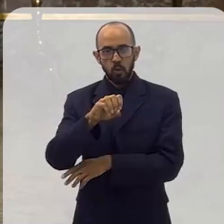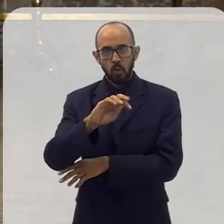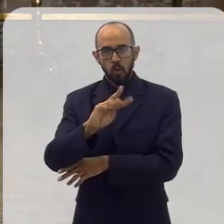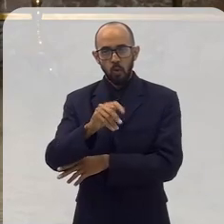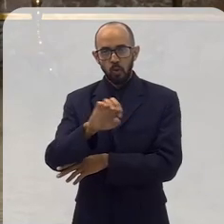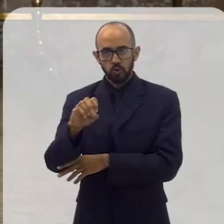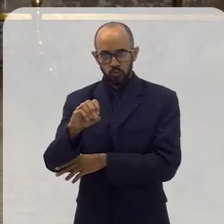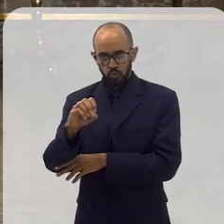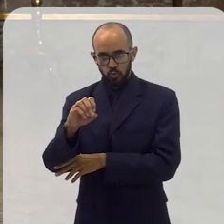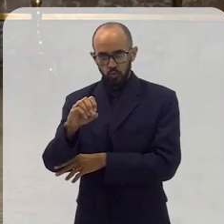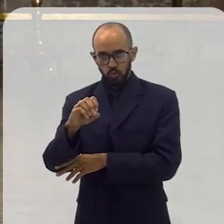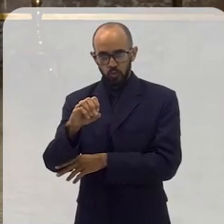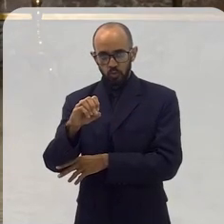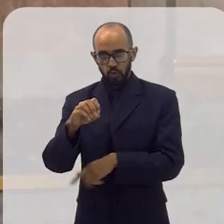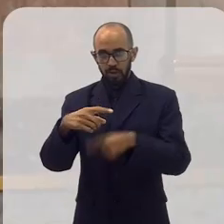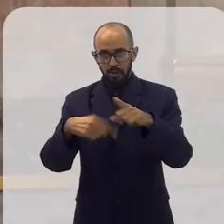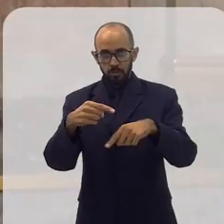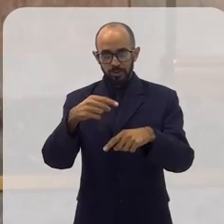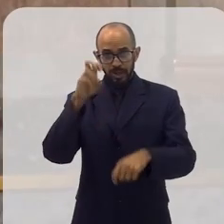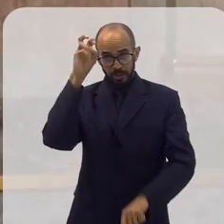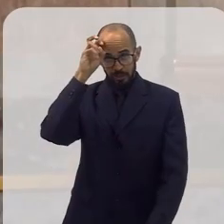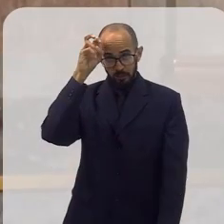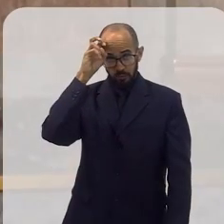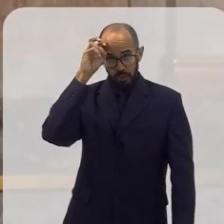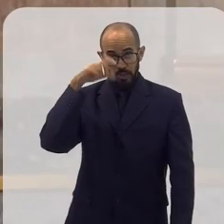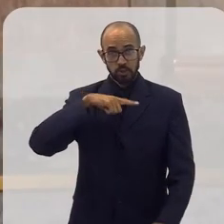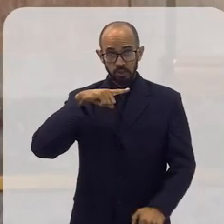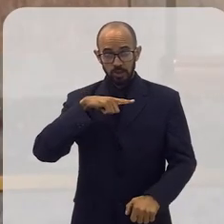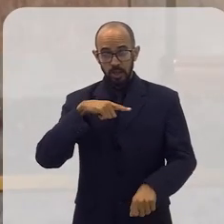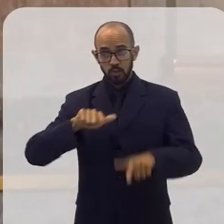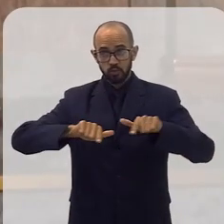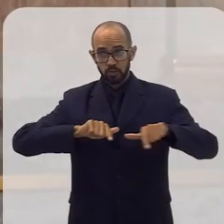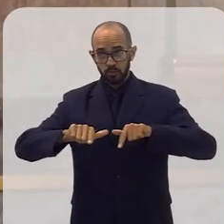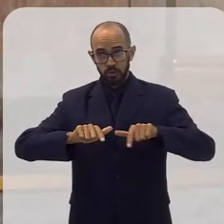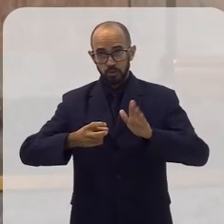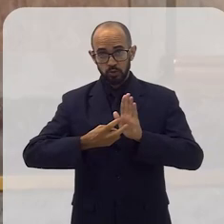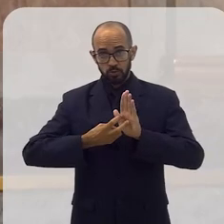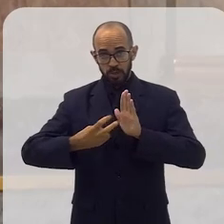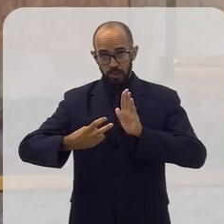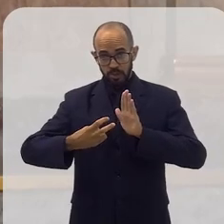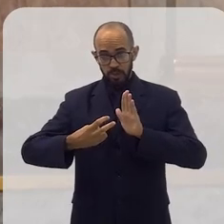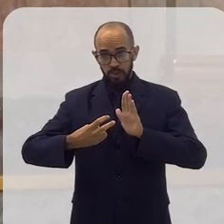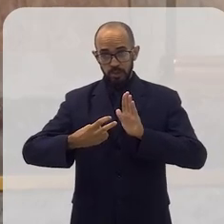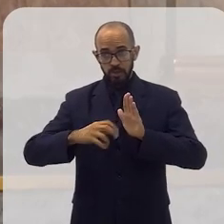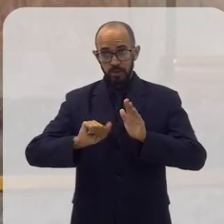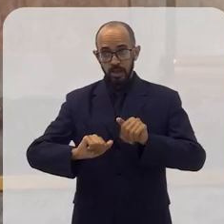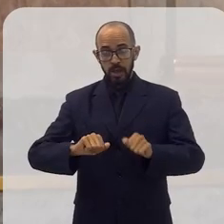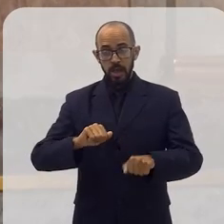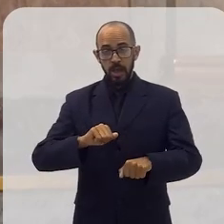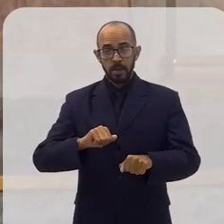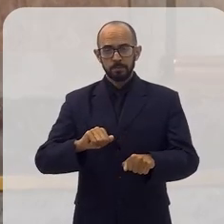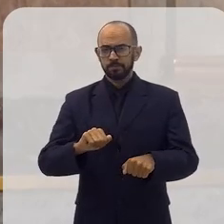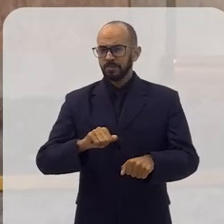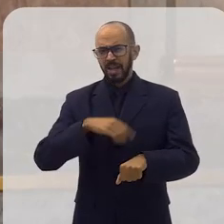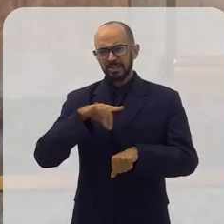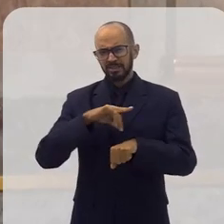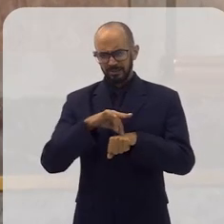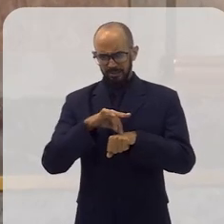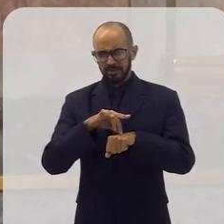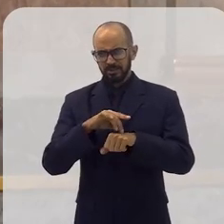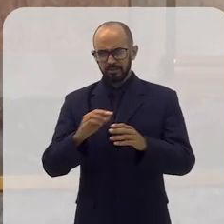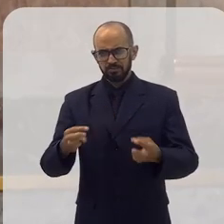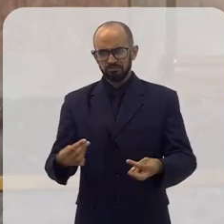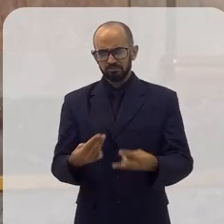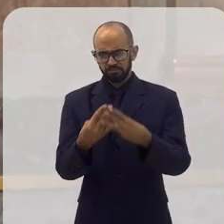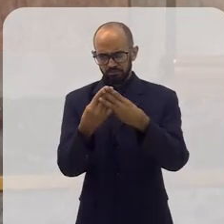Óleo. E na quinta-feira temos um serviço de manhã, que é a Divina Liturgia de São Basílio, que